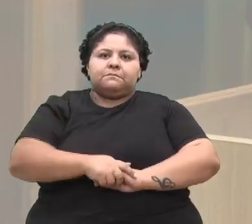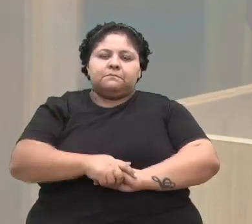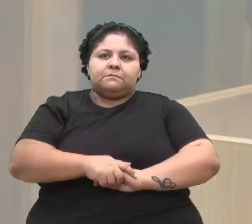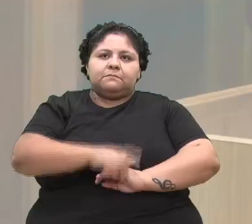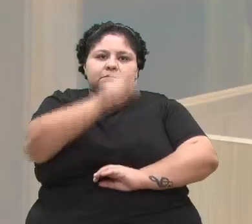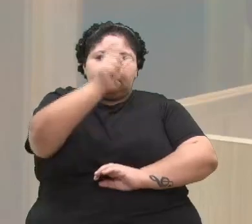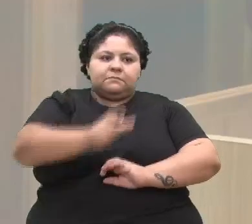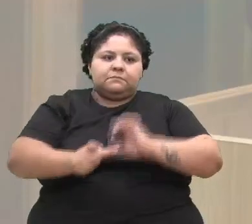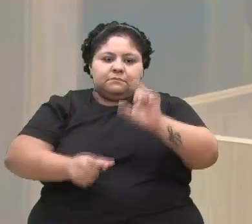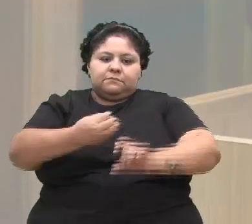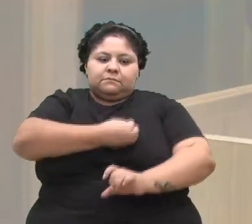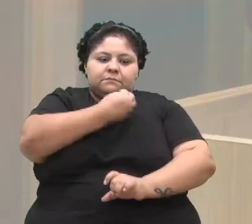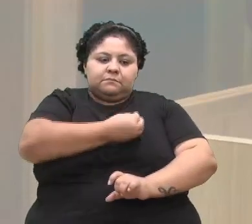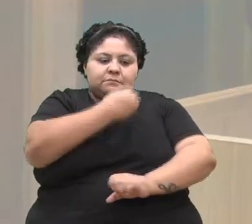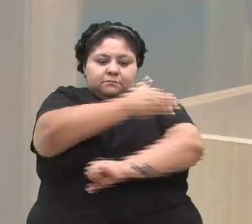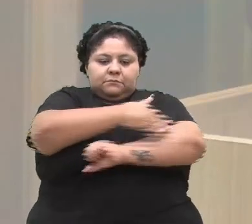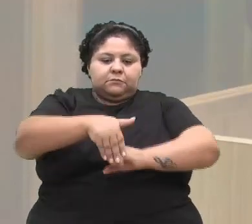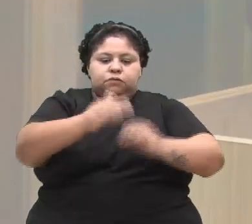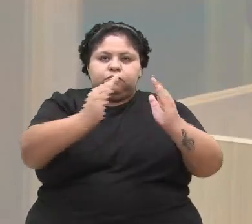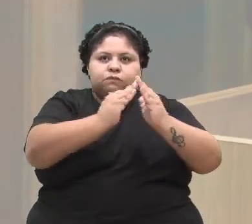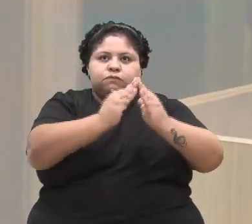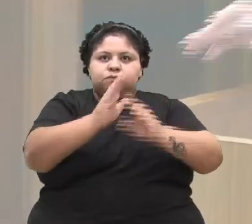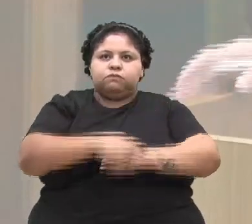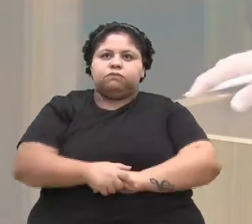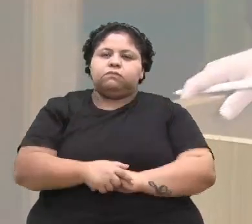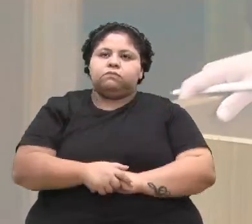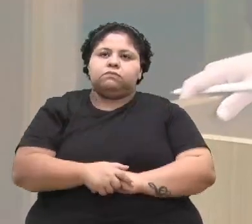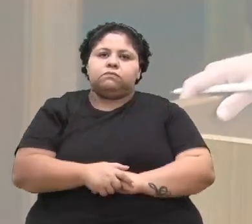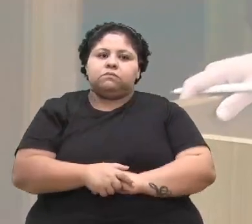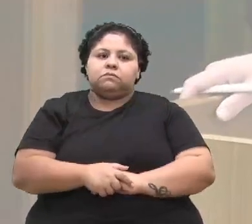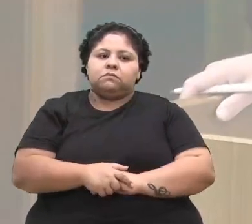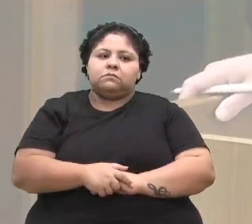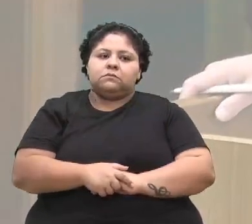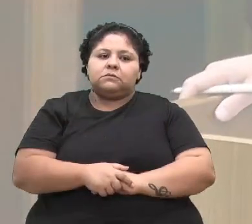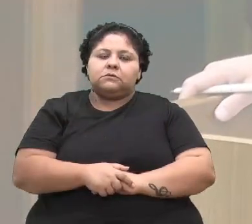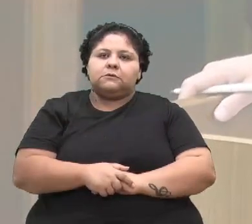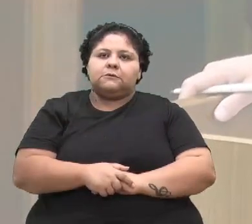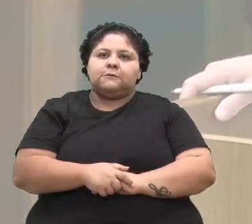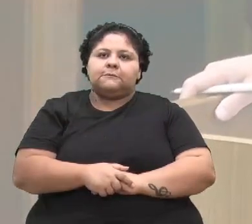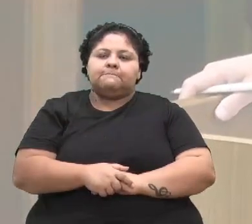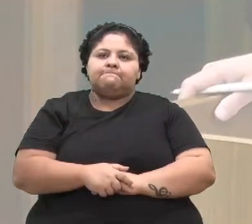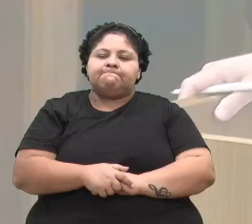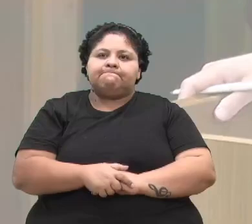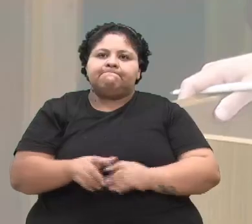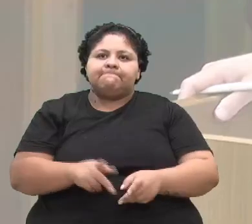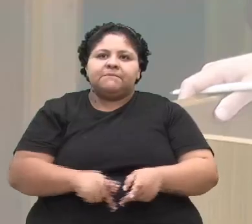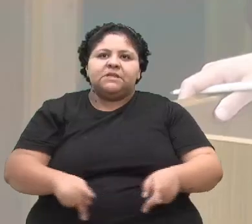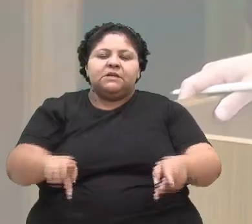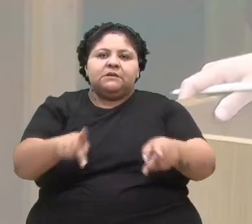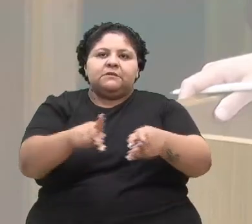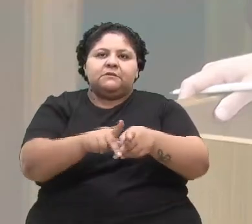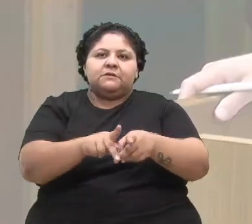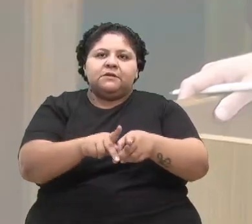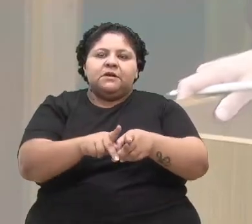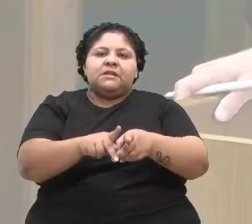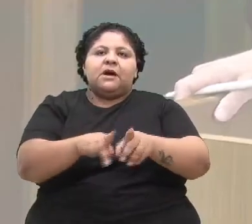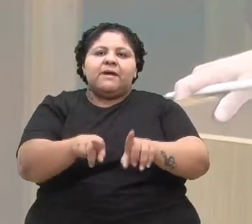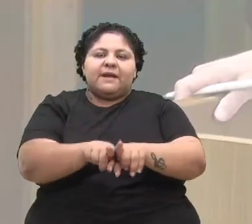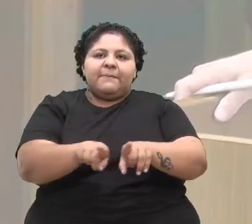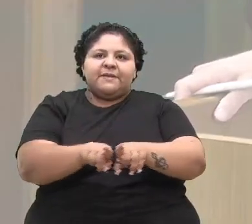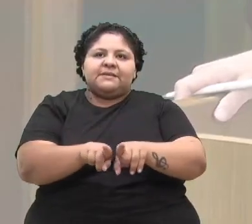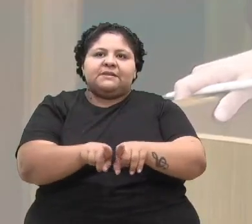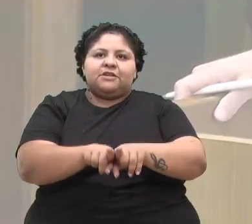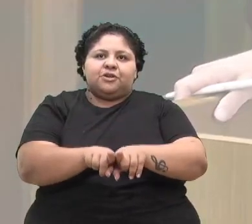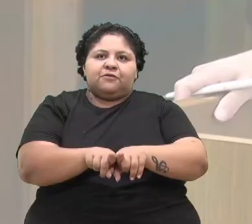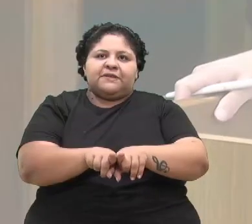pessoas que vivem em situação de rua. É algo que a nossa Fundação de Assistência Social também tem feito um